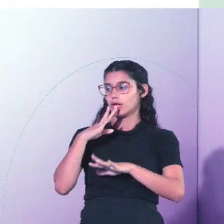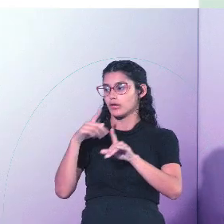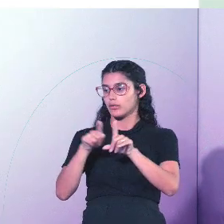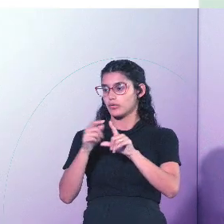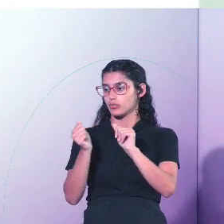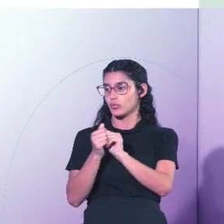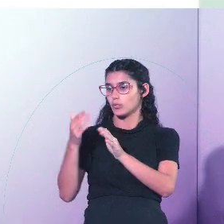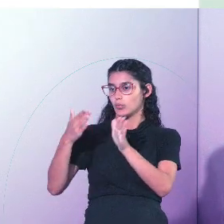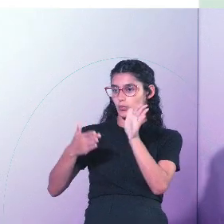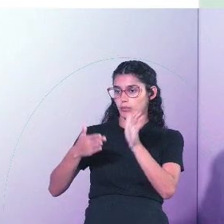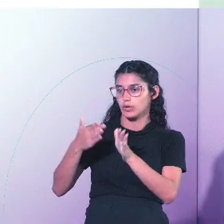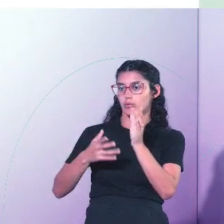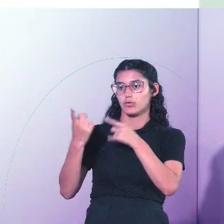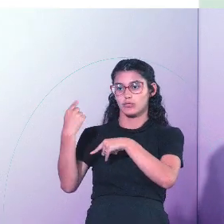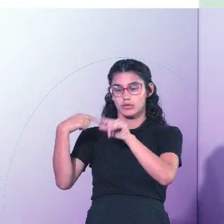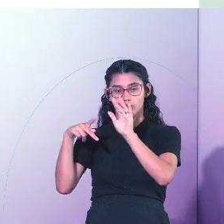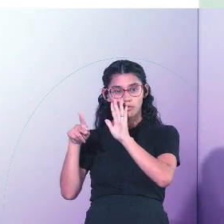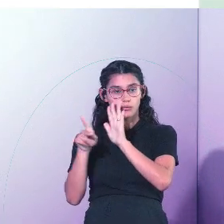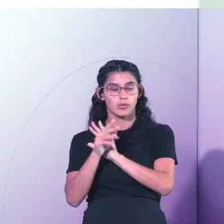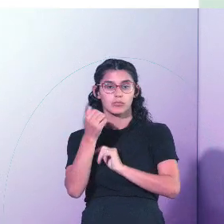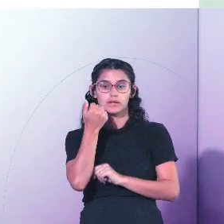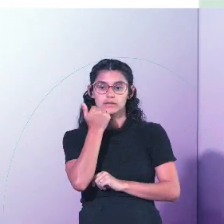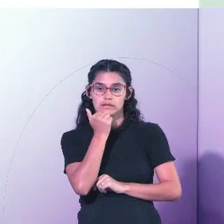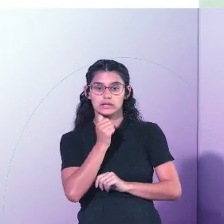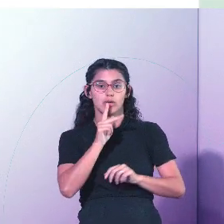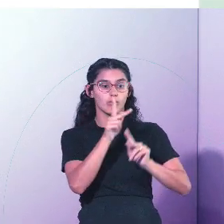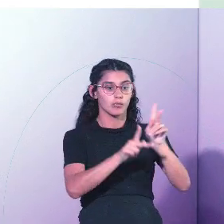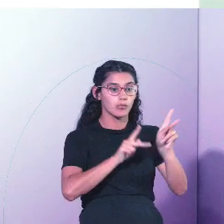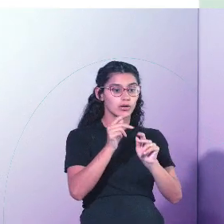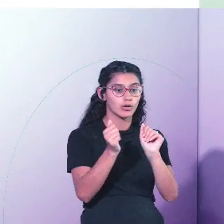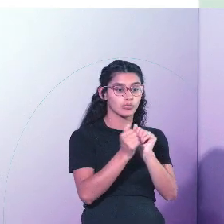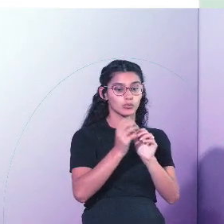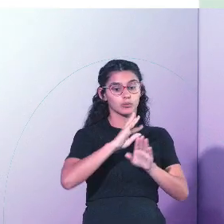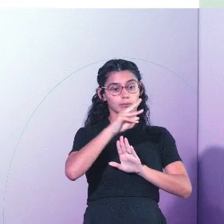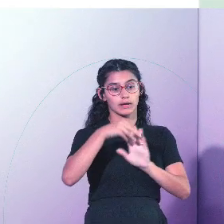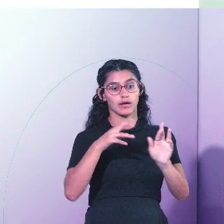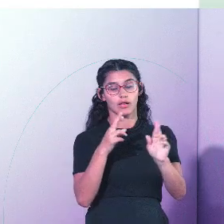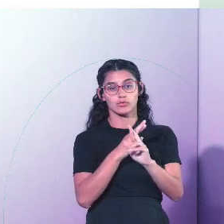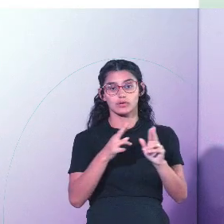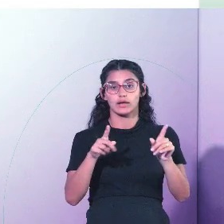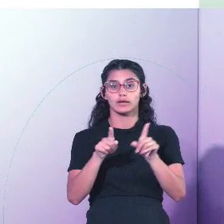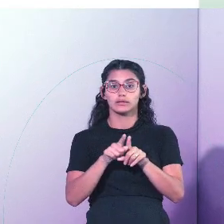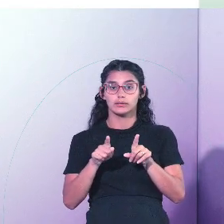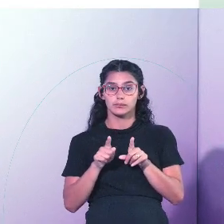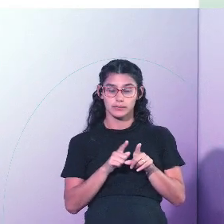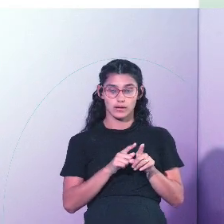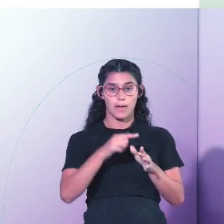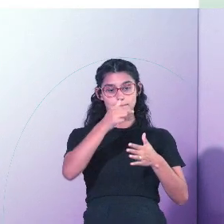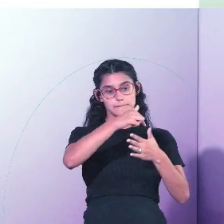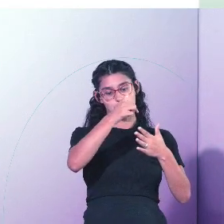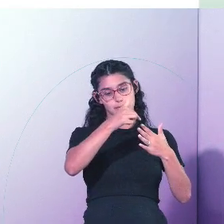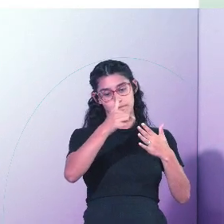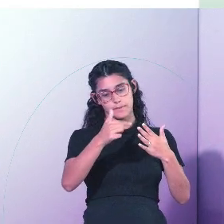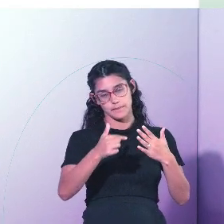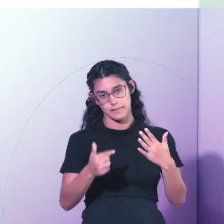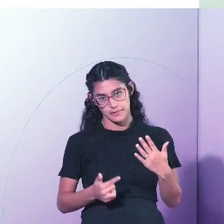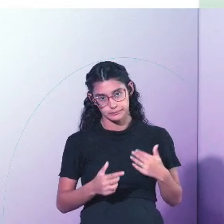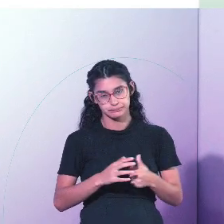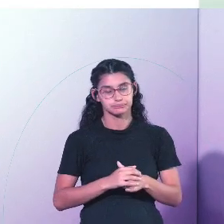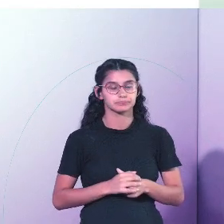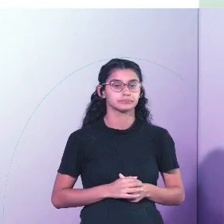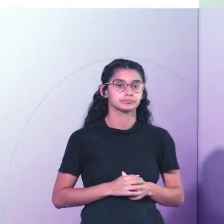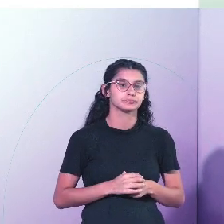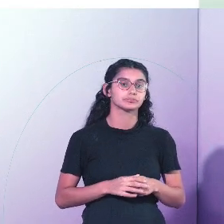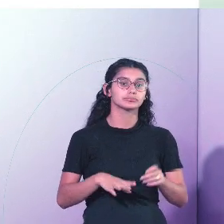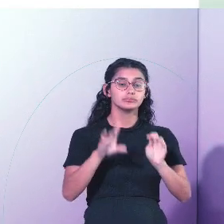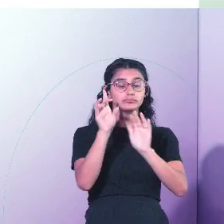do tempo, da evolução da ciência, das populações que estão sendo envolvidas, e etc, etc, etc, etc.